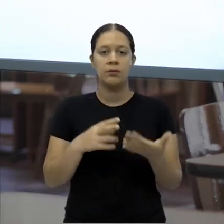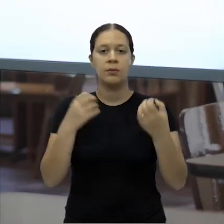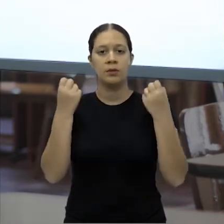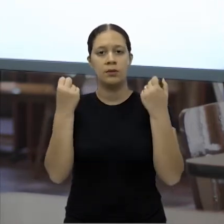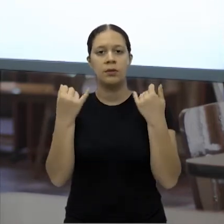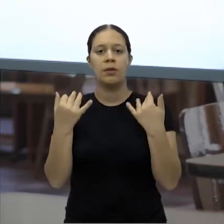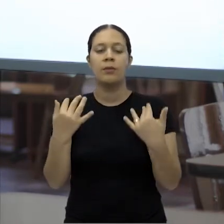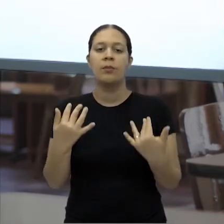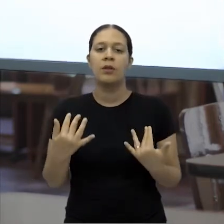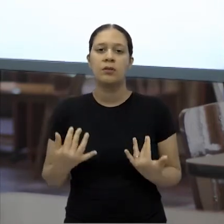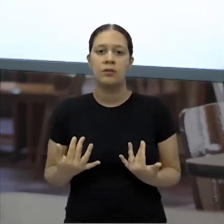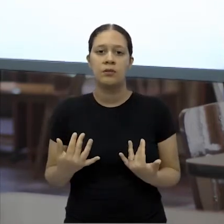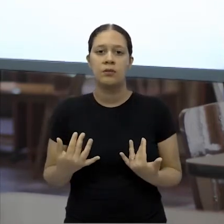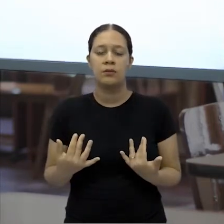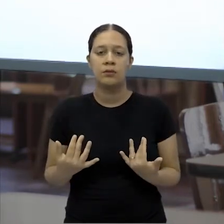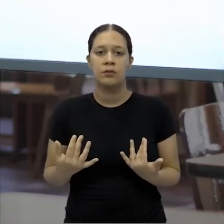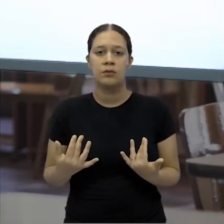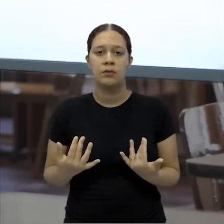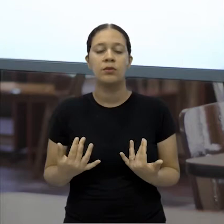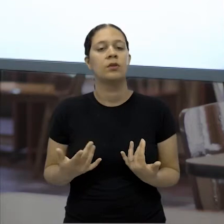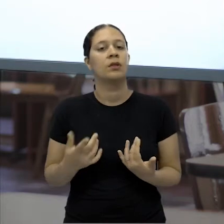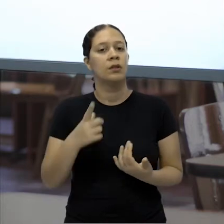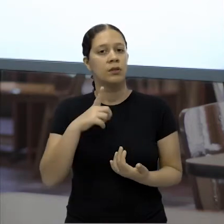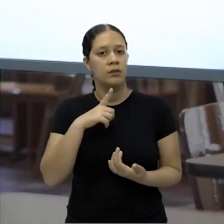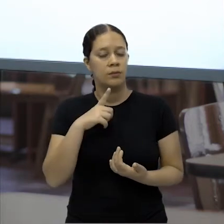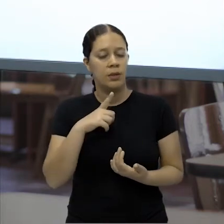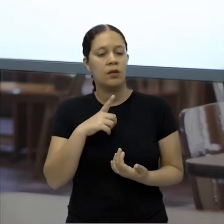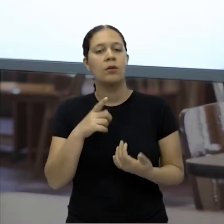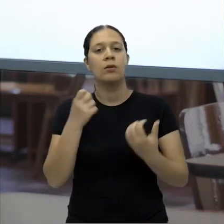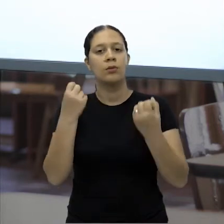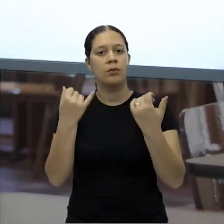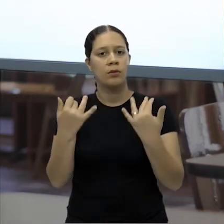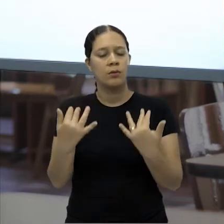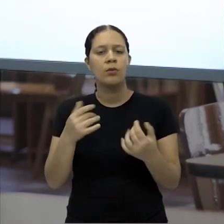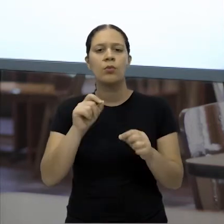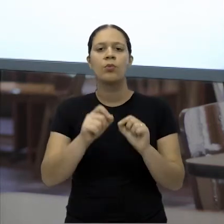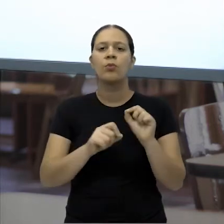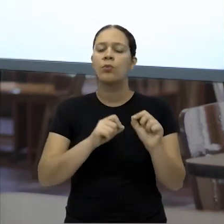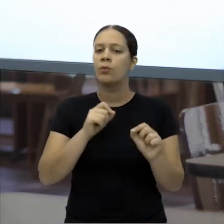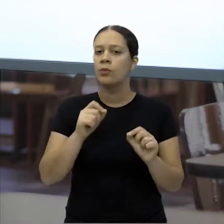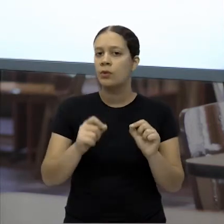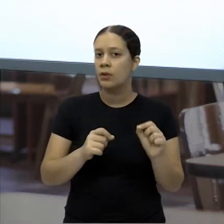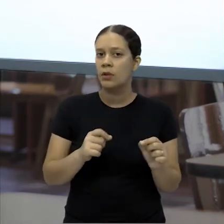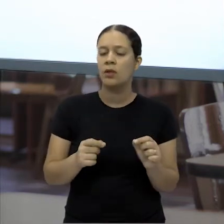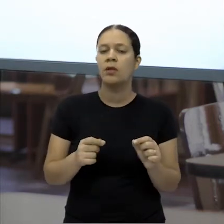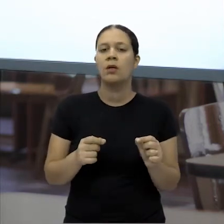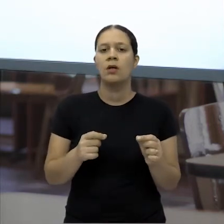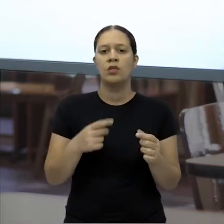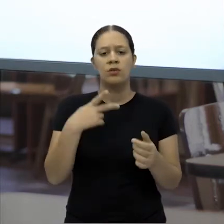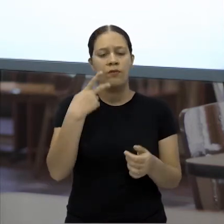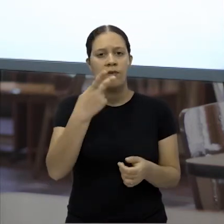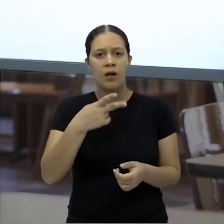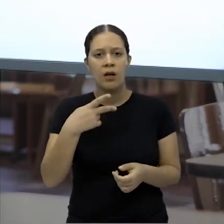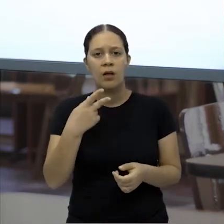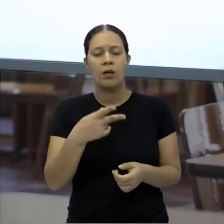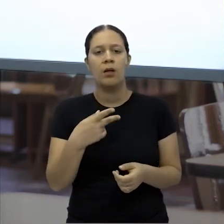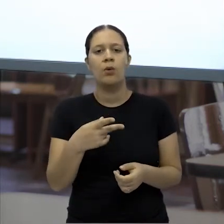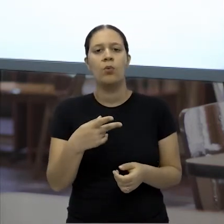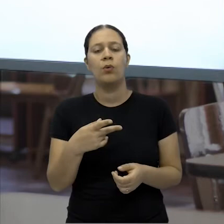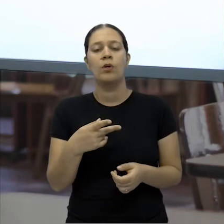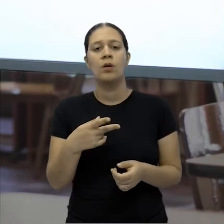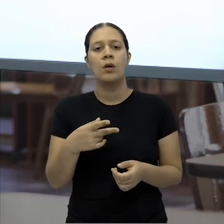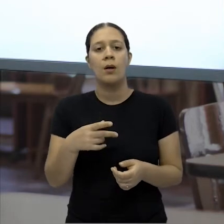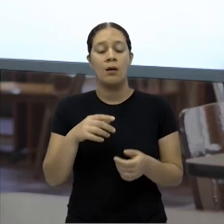parênteses para explicar, tem diversos trechos que explicam o que acabou de ser dito. Coisa que no